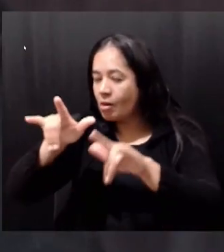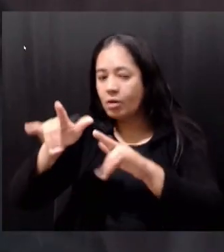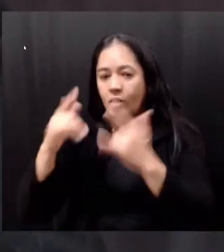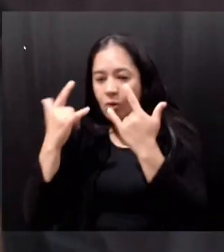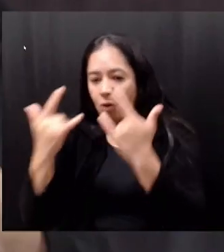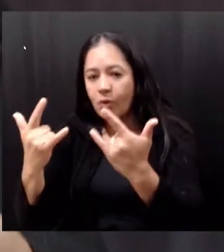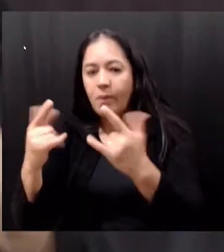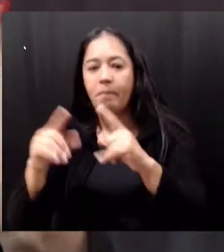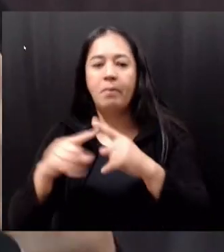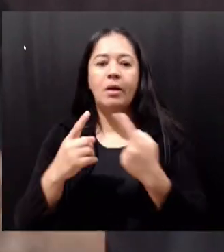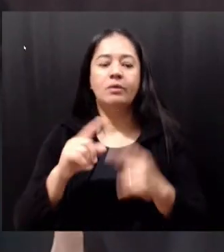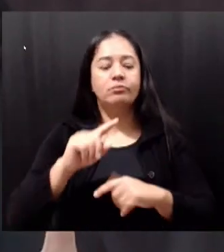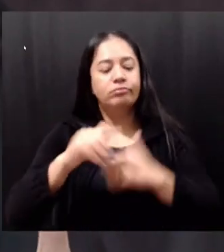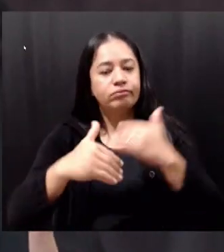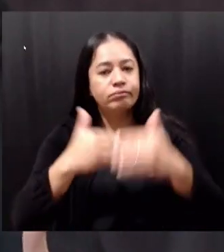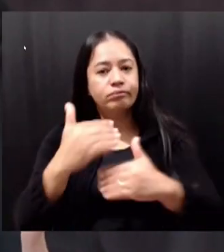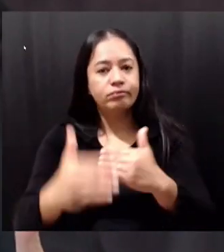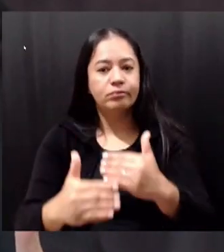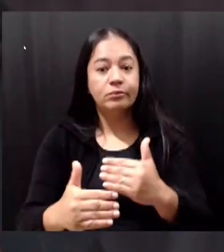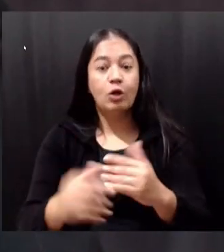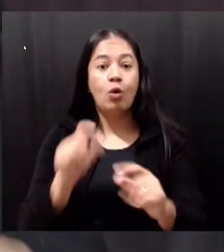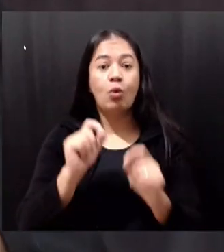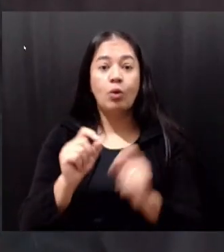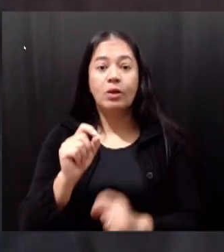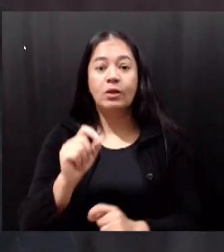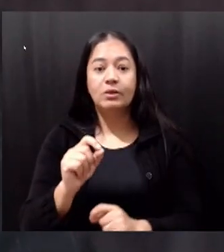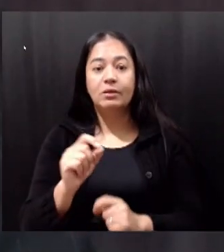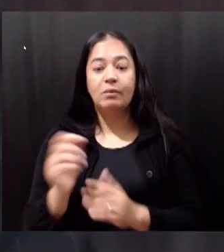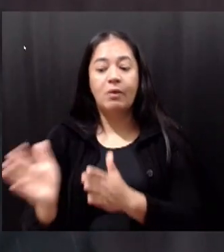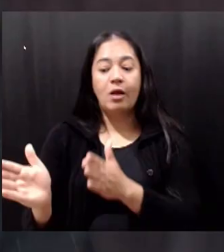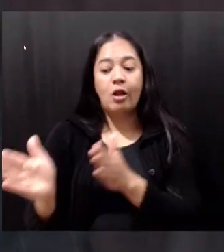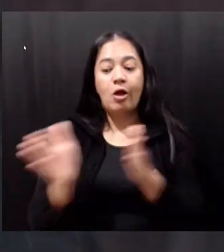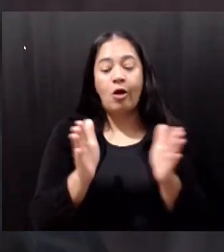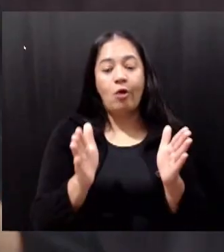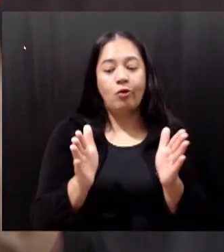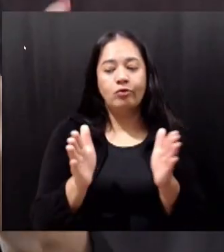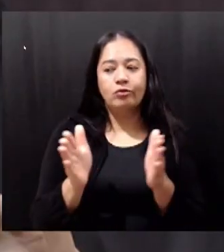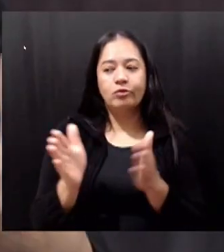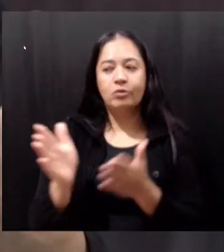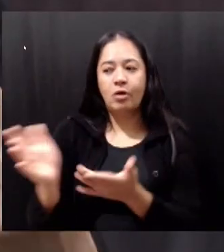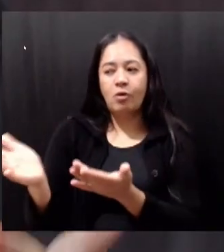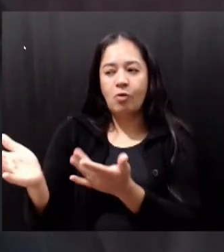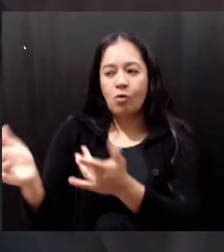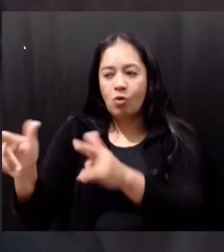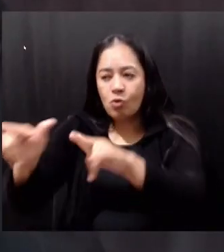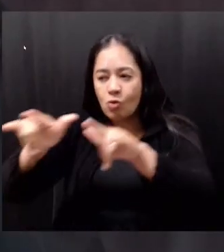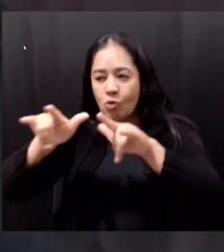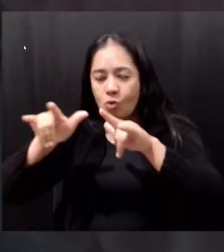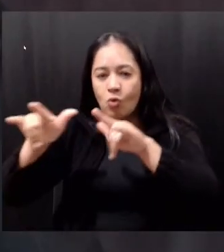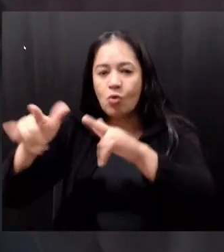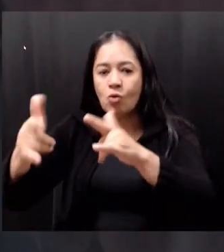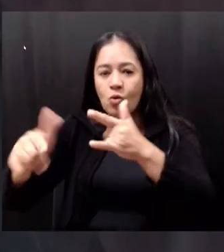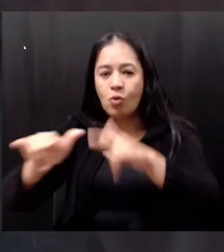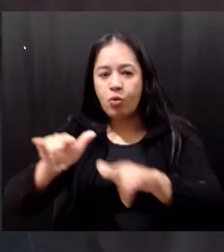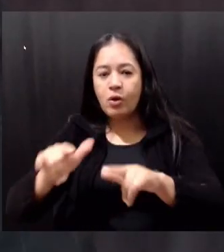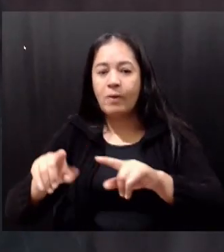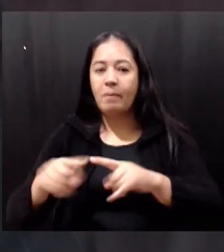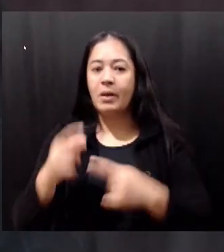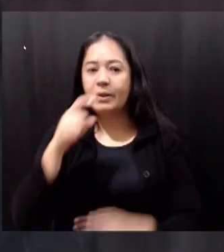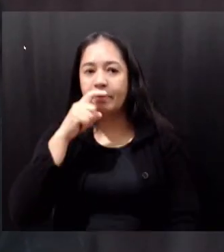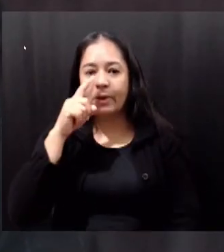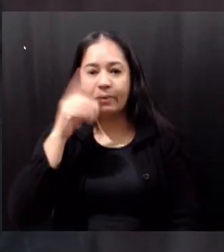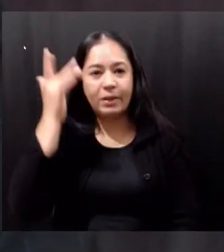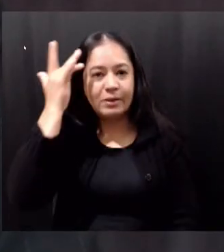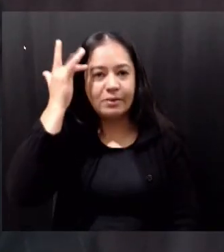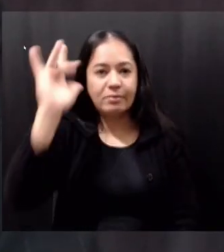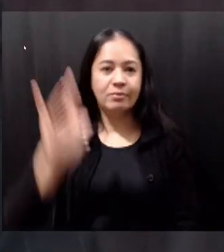depois levando para outros caminhos. E os pais nem sempre estão cientes disso.